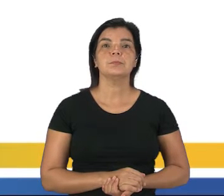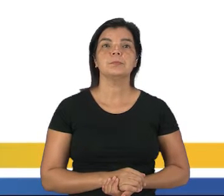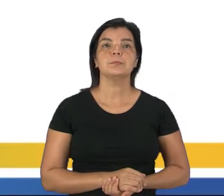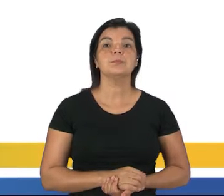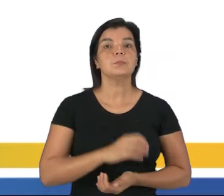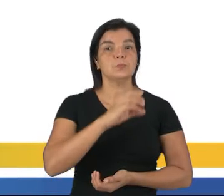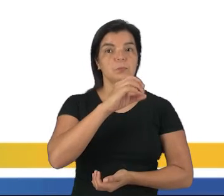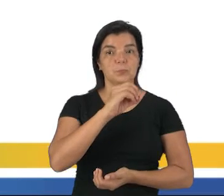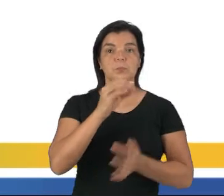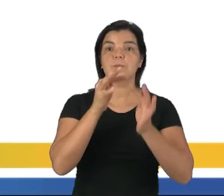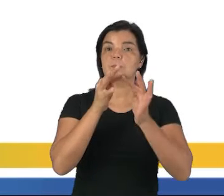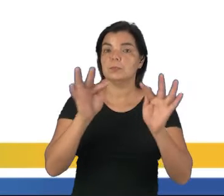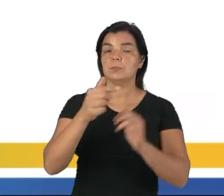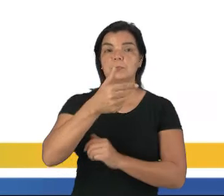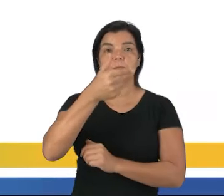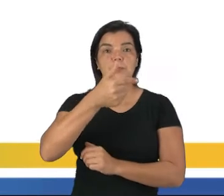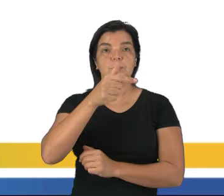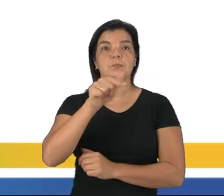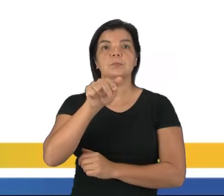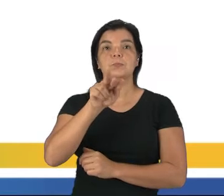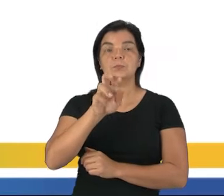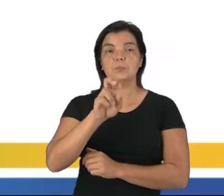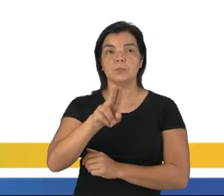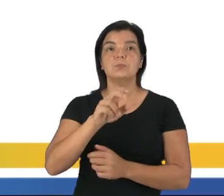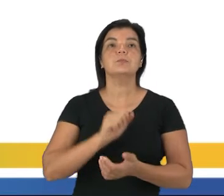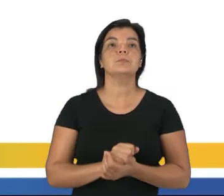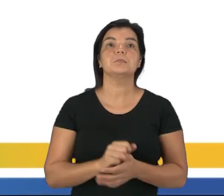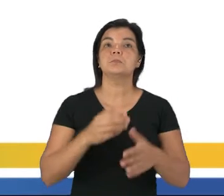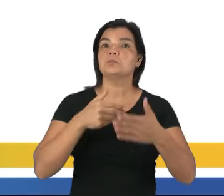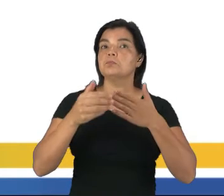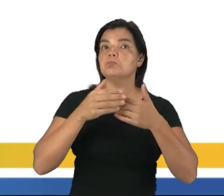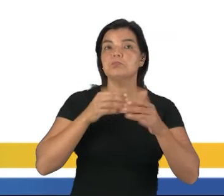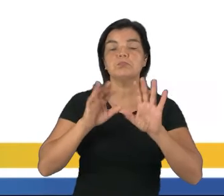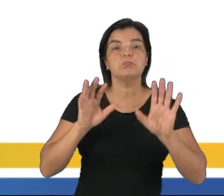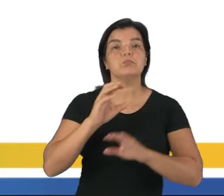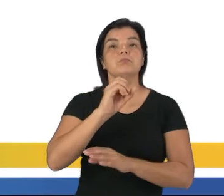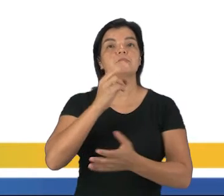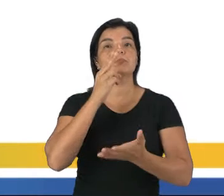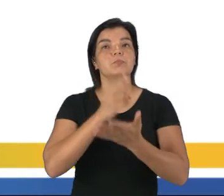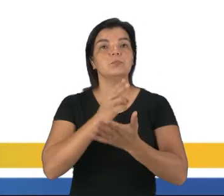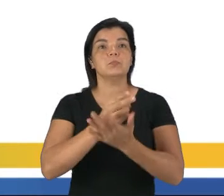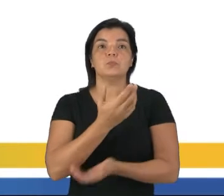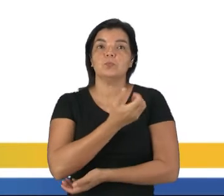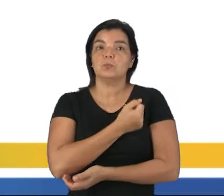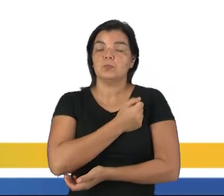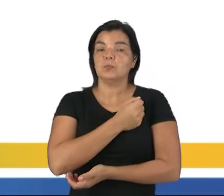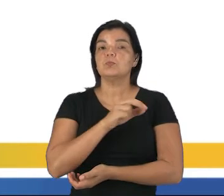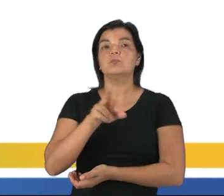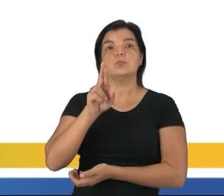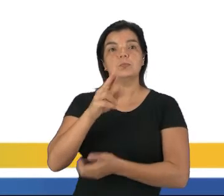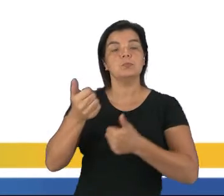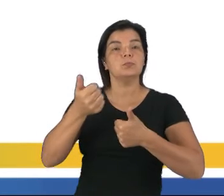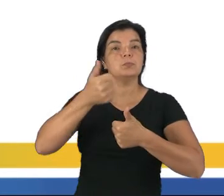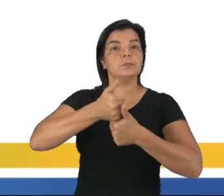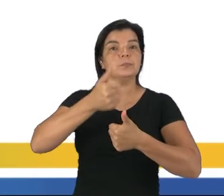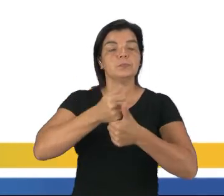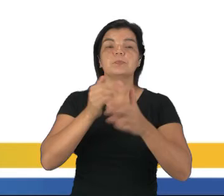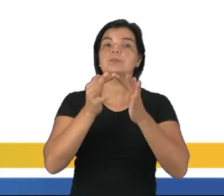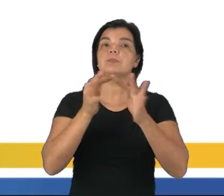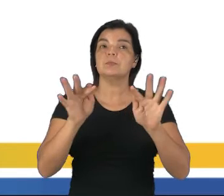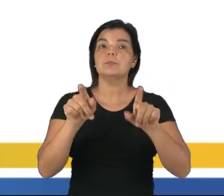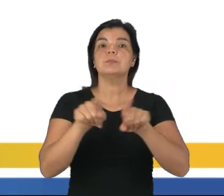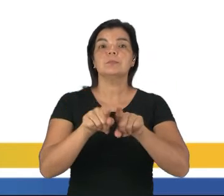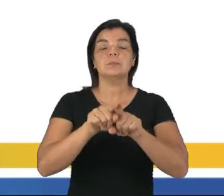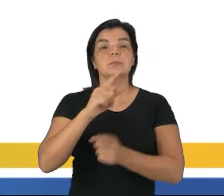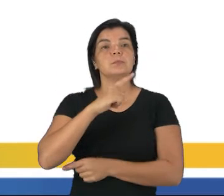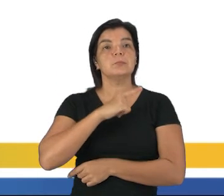Os zeros da função do segundo grau. Os zeros de uma função, seja qual for ela, serão os números reais que eu vou substituir nessa função e